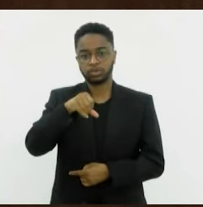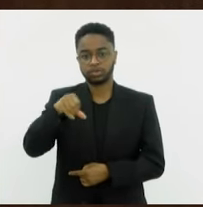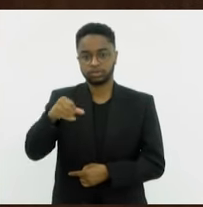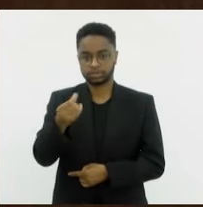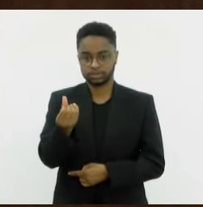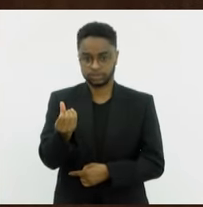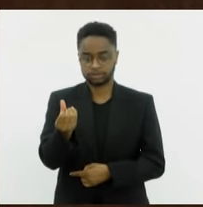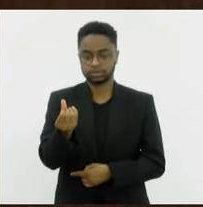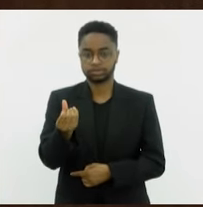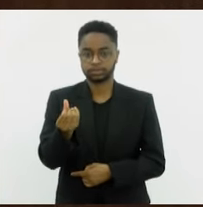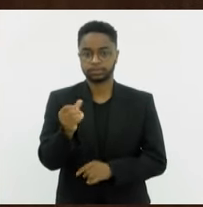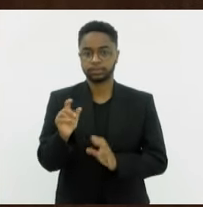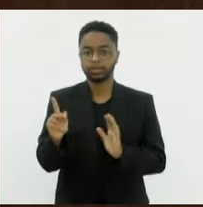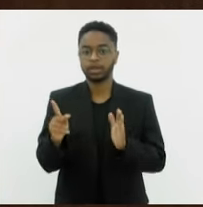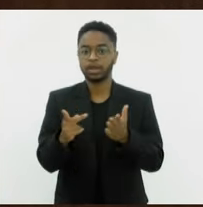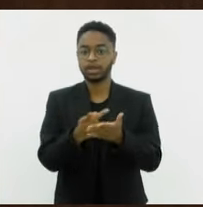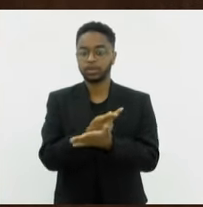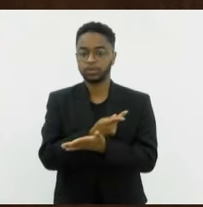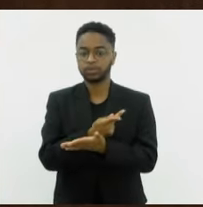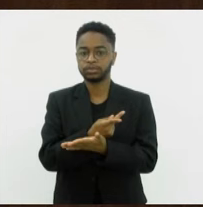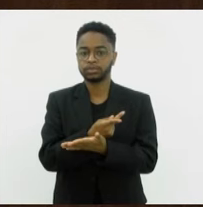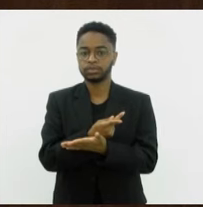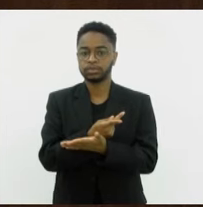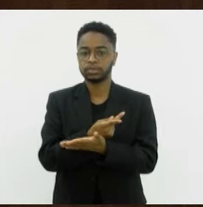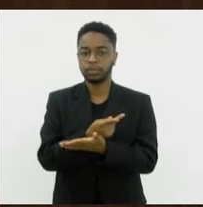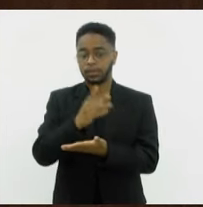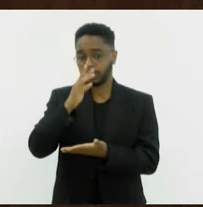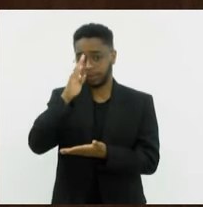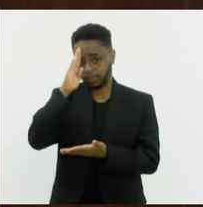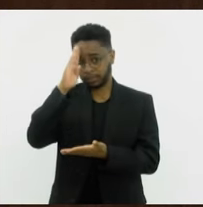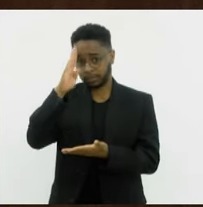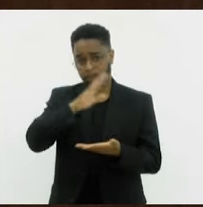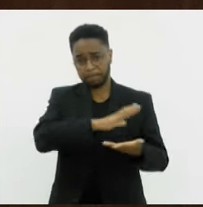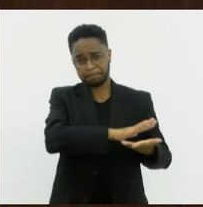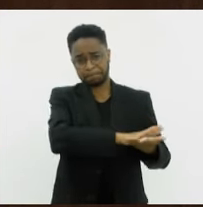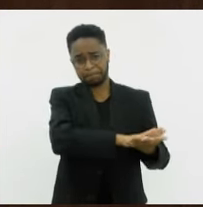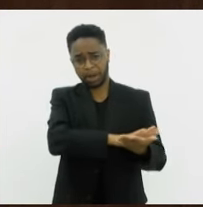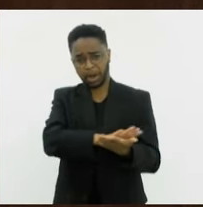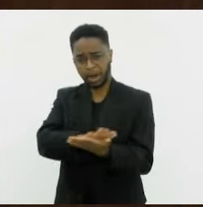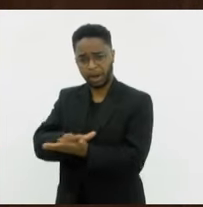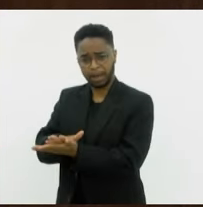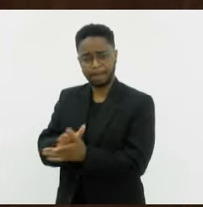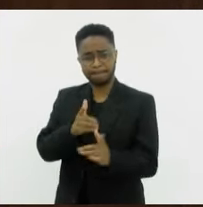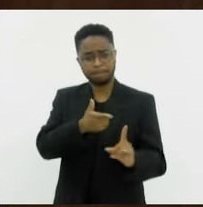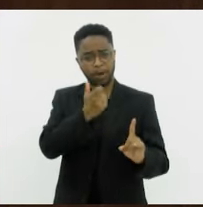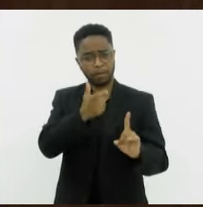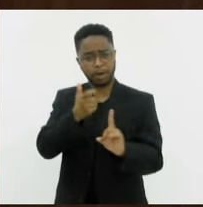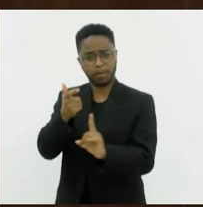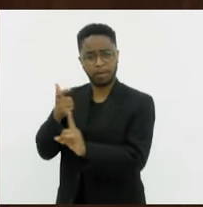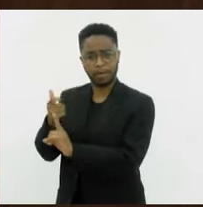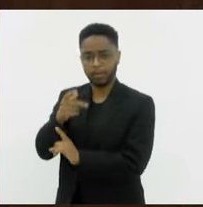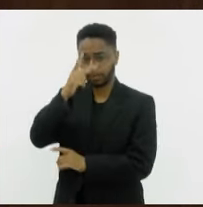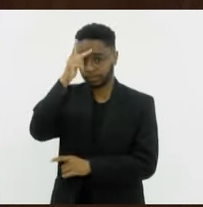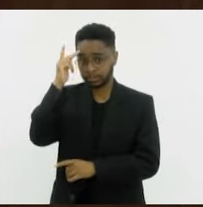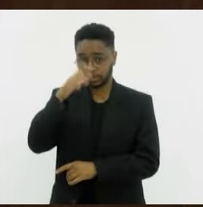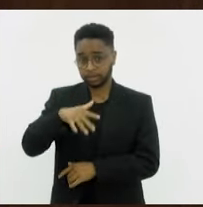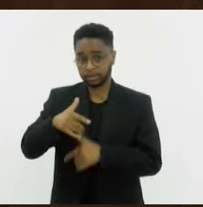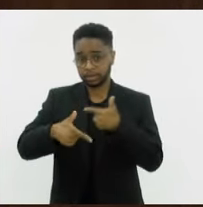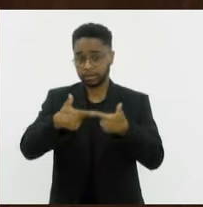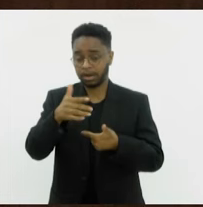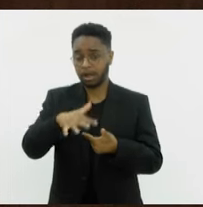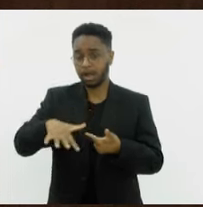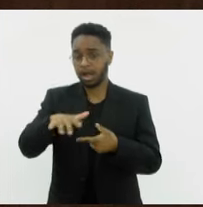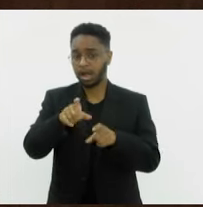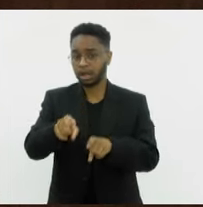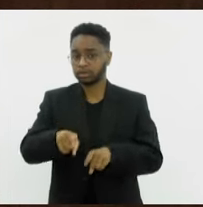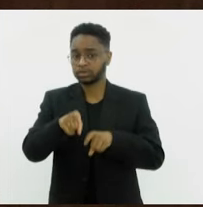1996, ocorreu o maior massacre de trabalhadores rurais que a história tem conhecimento